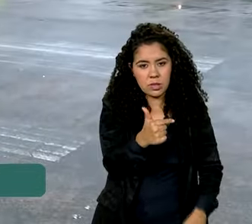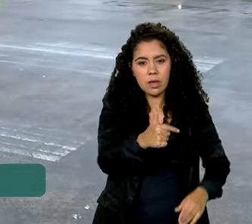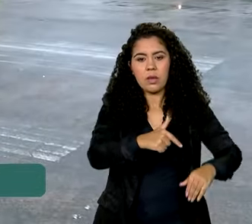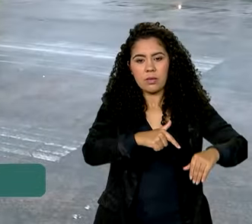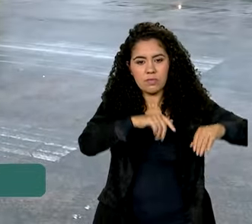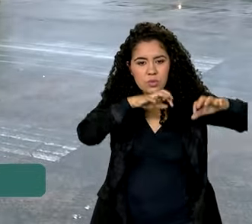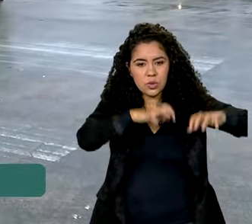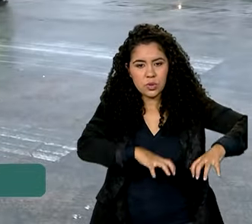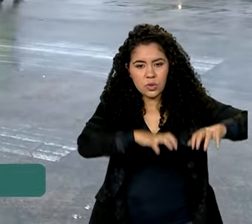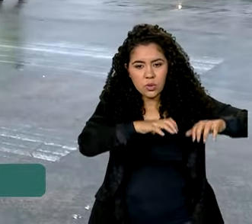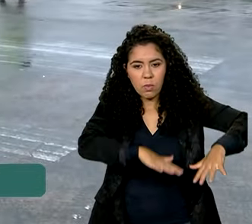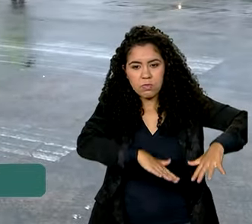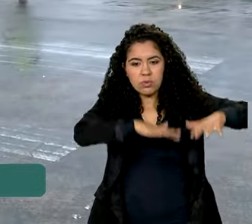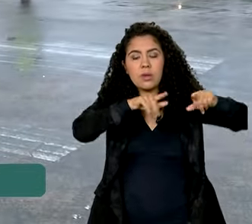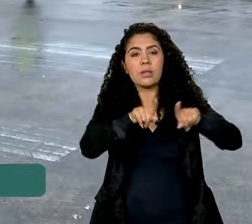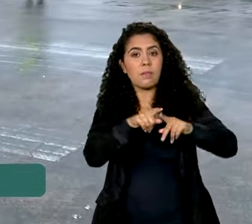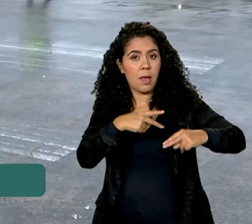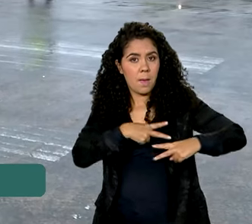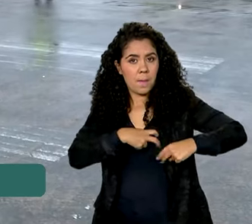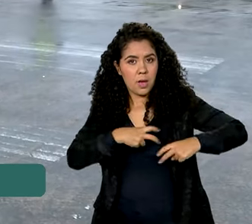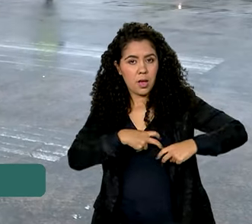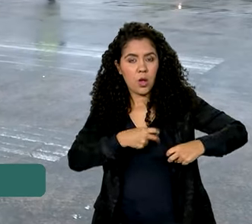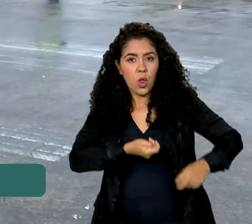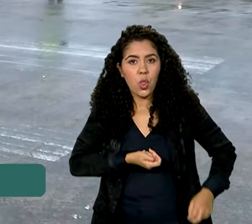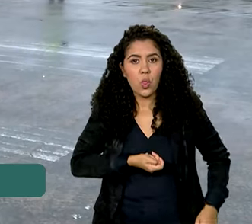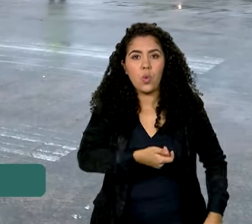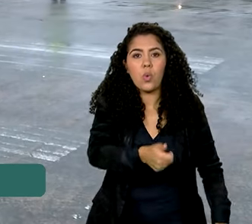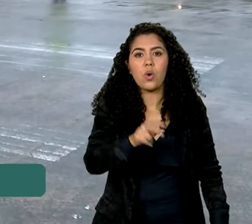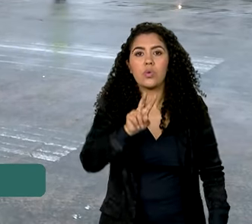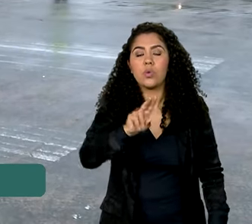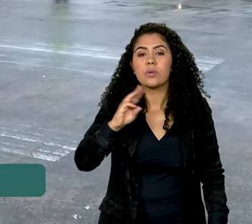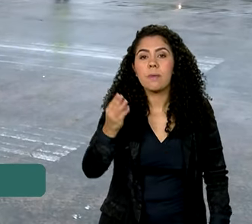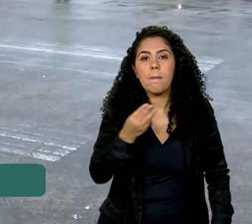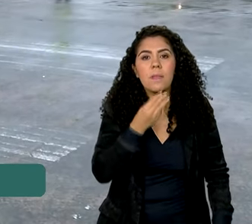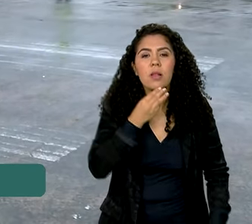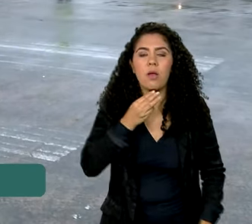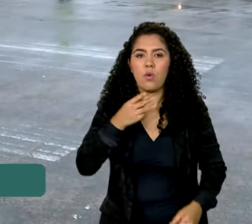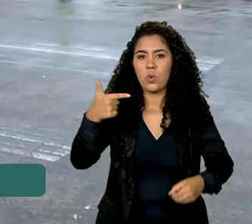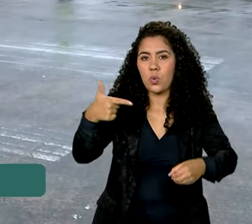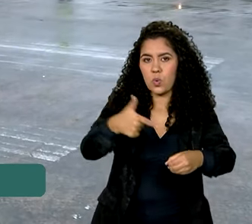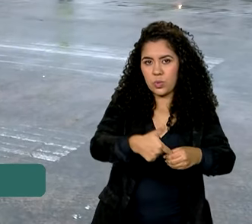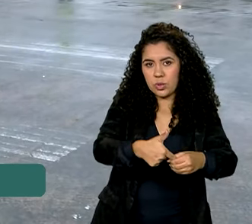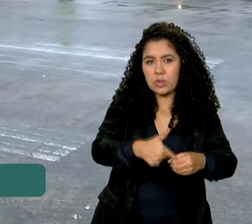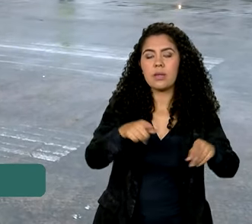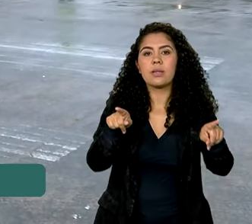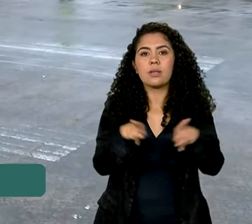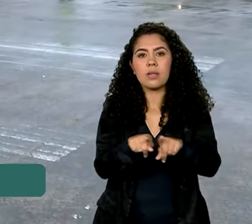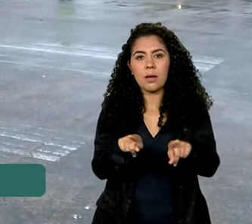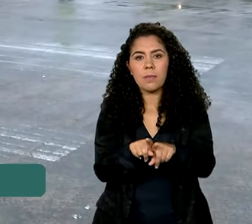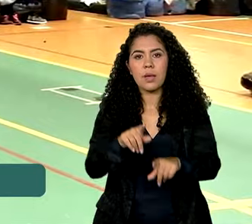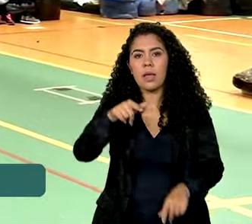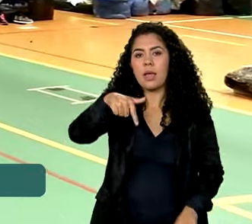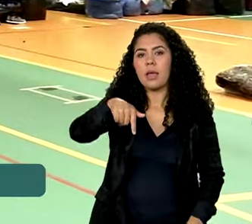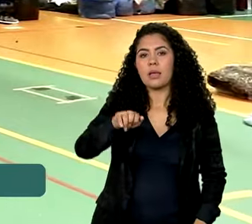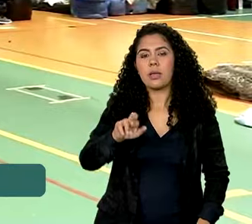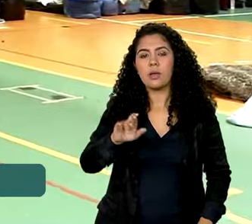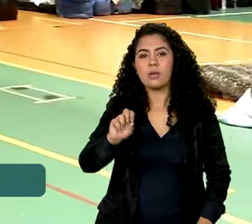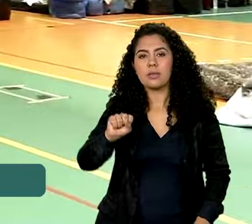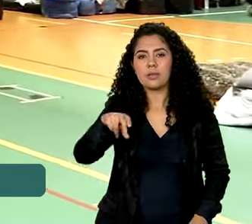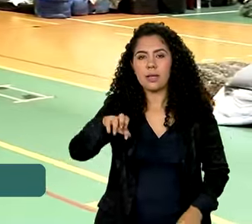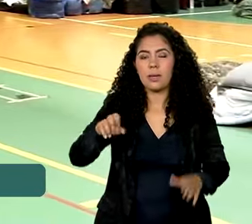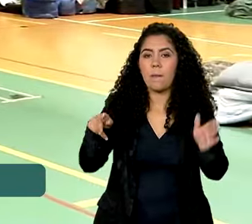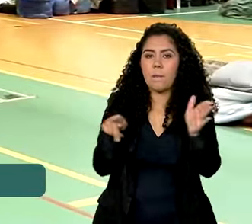Além disso, a Petrobras doou 2 milhões em combustíveis, principalmente querosene de aviação, e